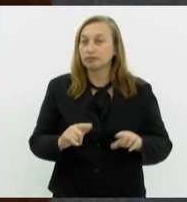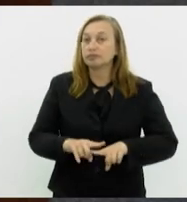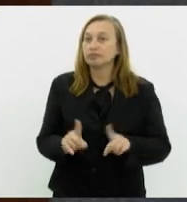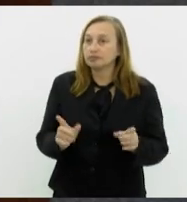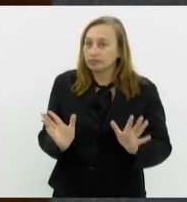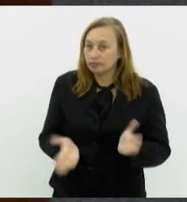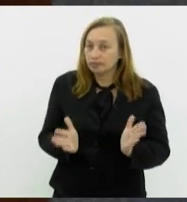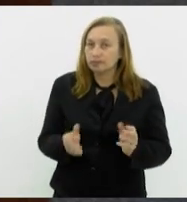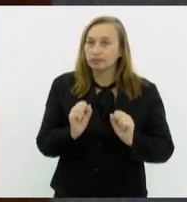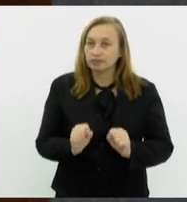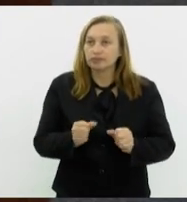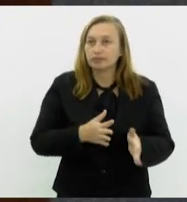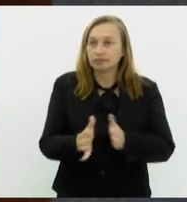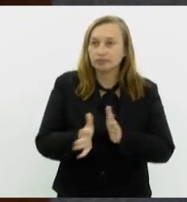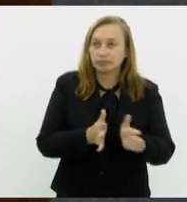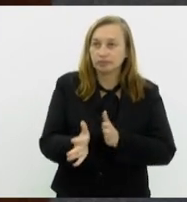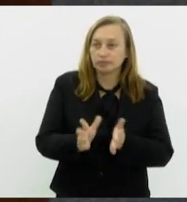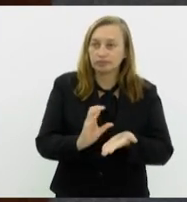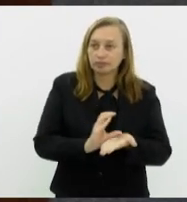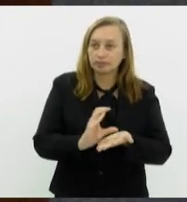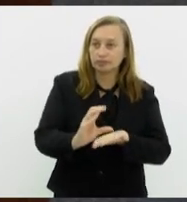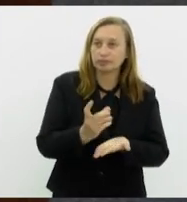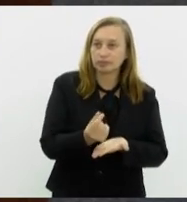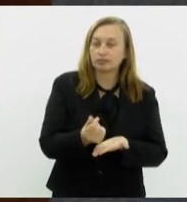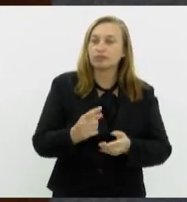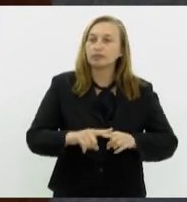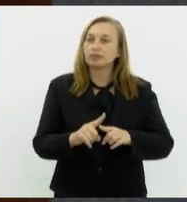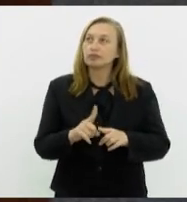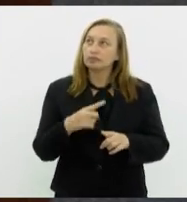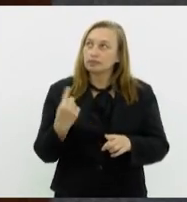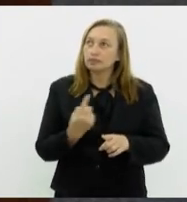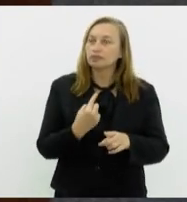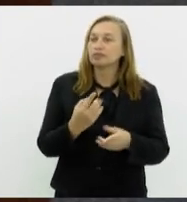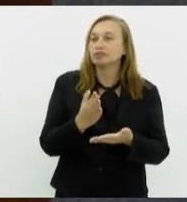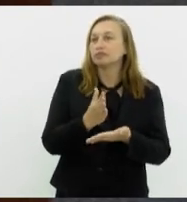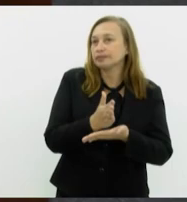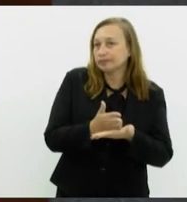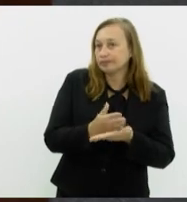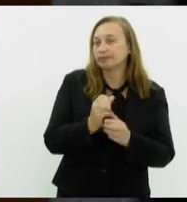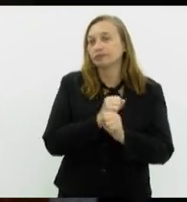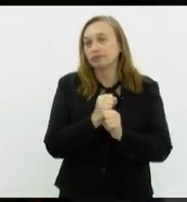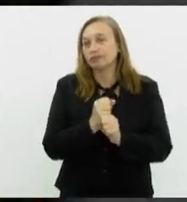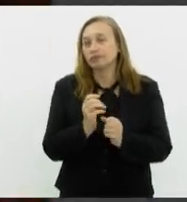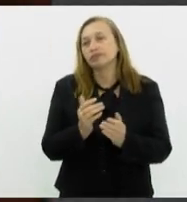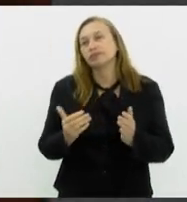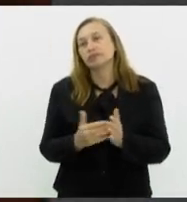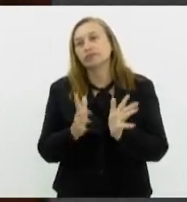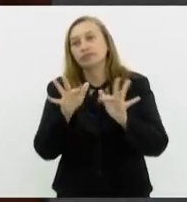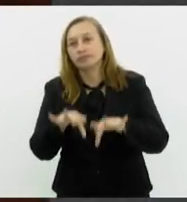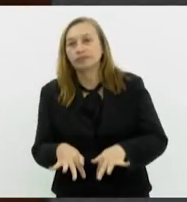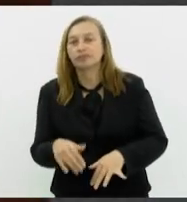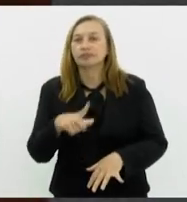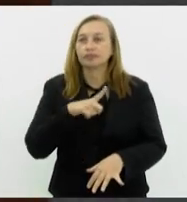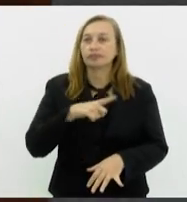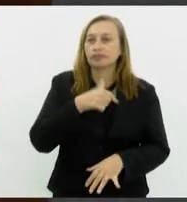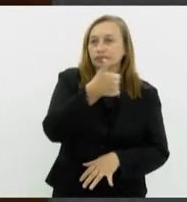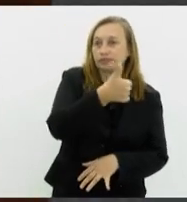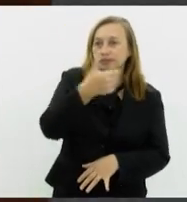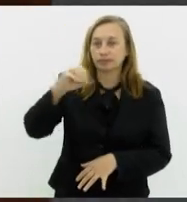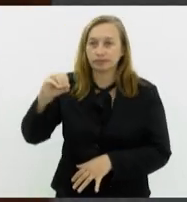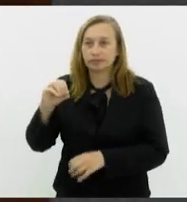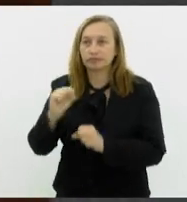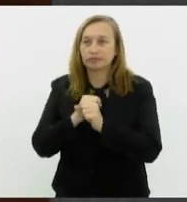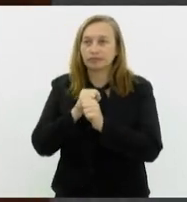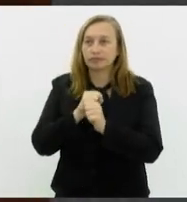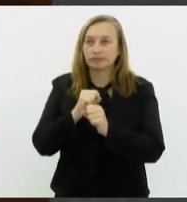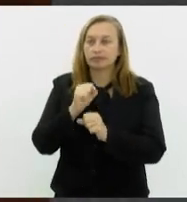gente está no meio do ano, a gente acredita que, até o final do ano, a gente vai ter 100% da execução da Lei